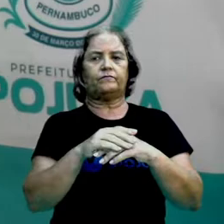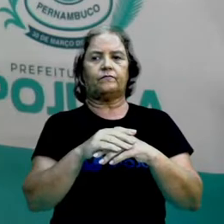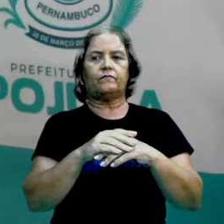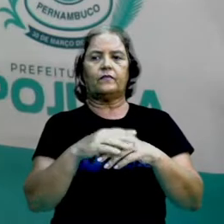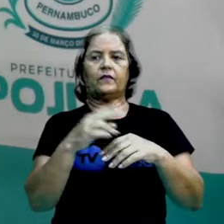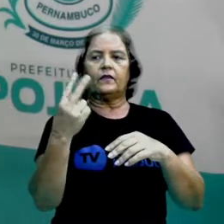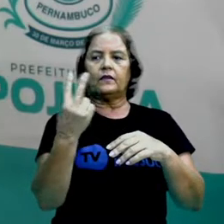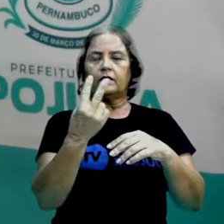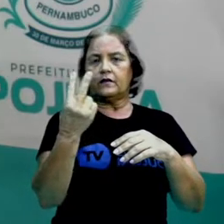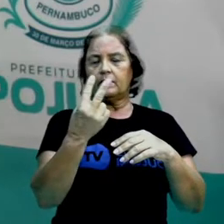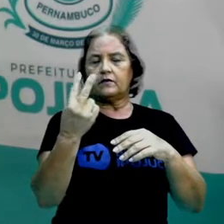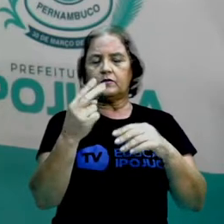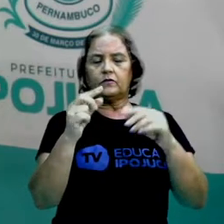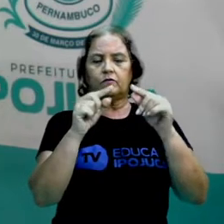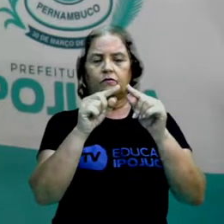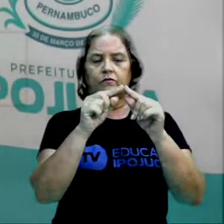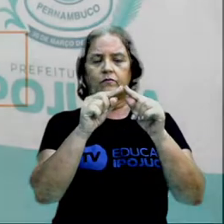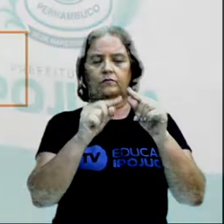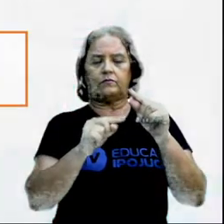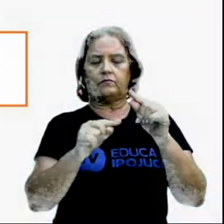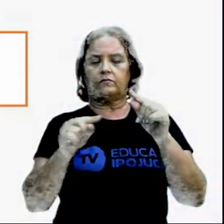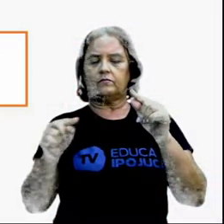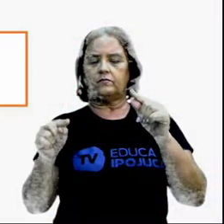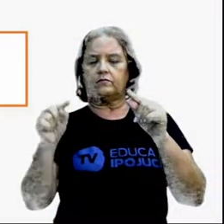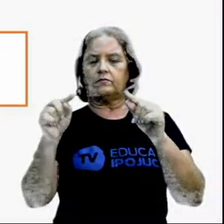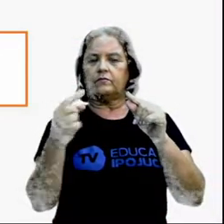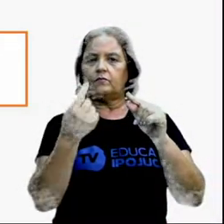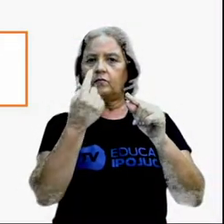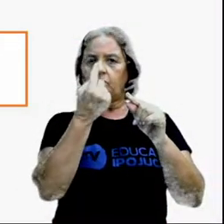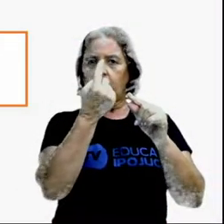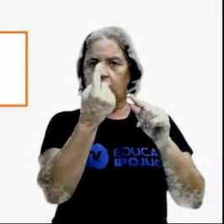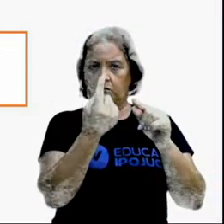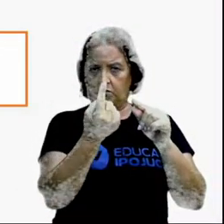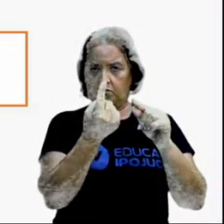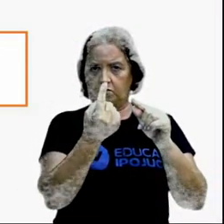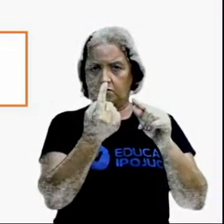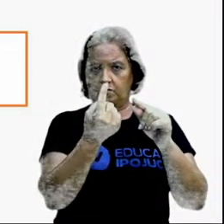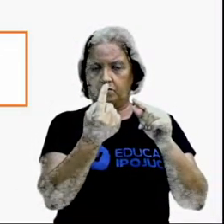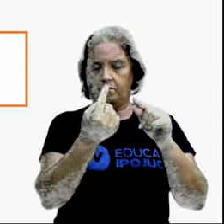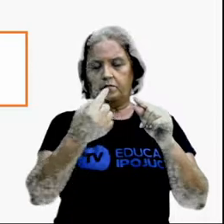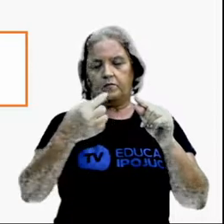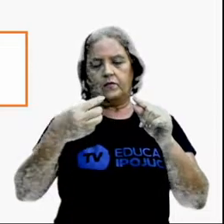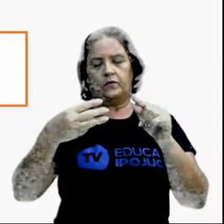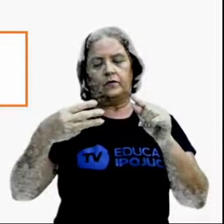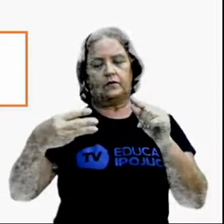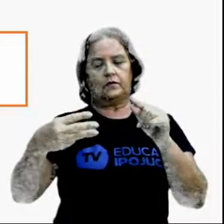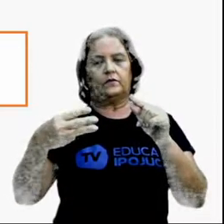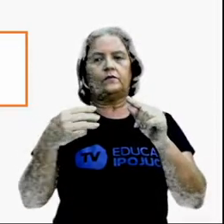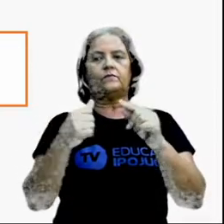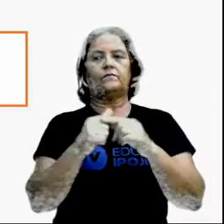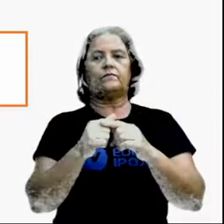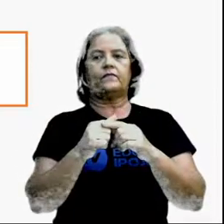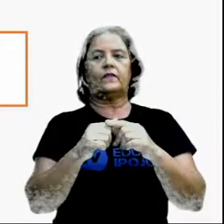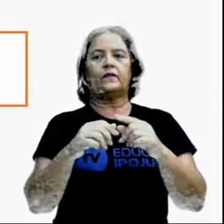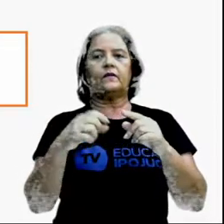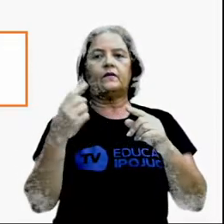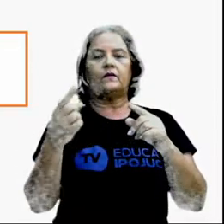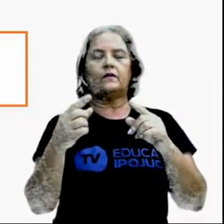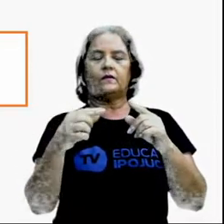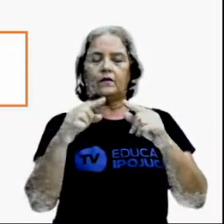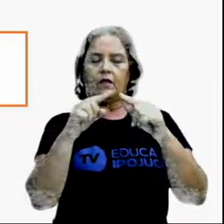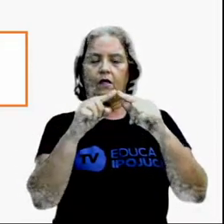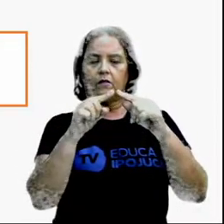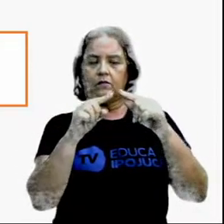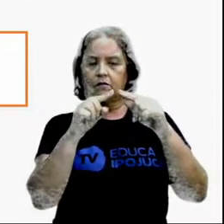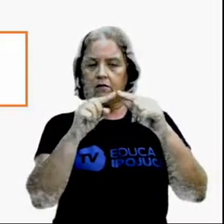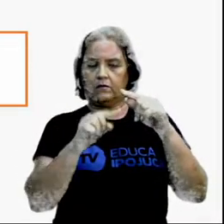um retângulo 1 por 3, ok? Uma fila com 3 quadrinhos. E a figura 3 é